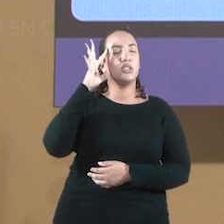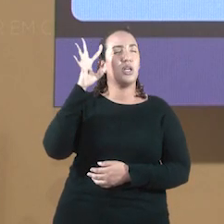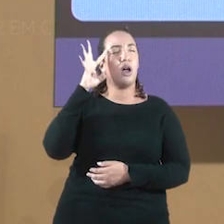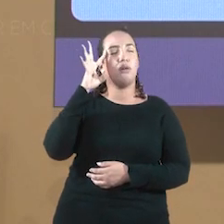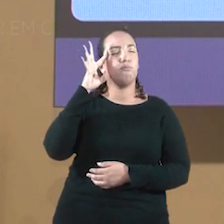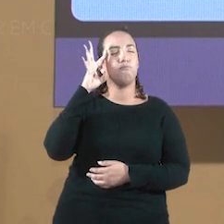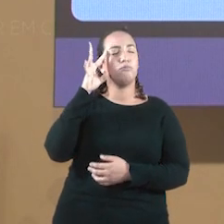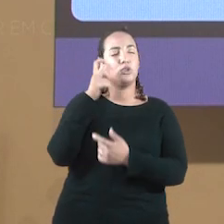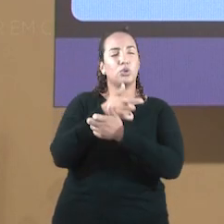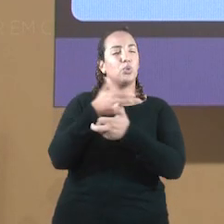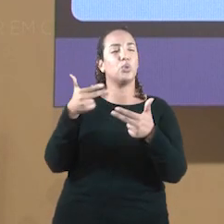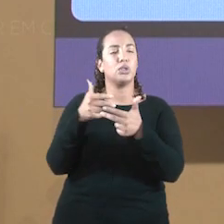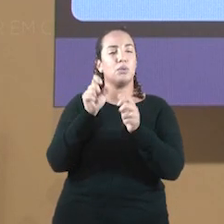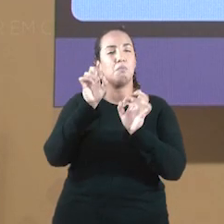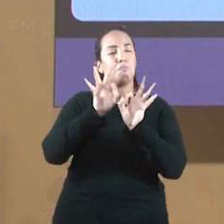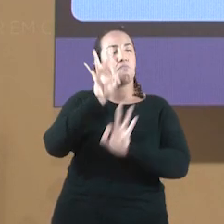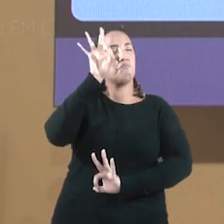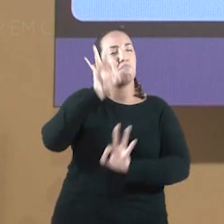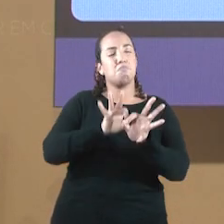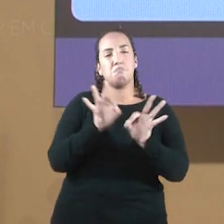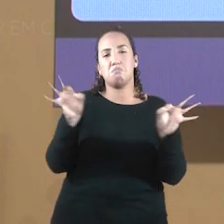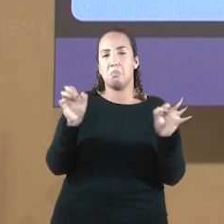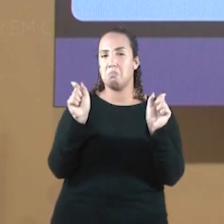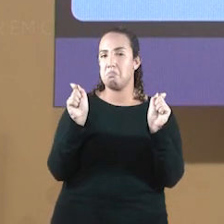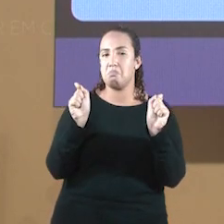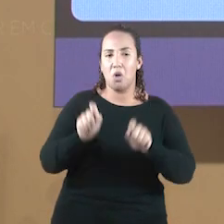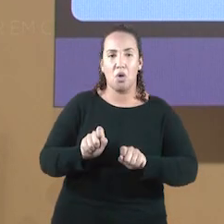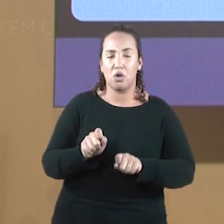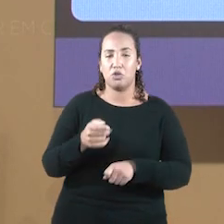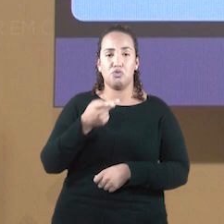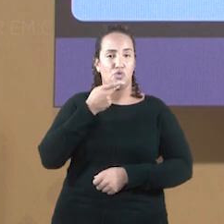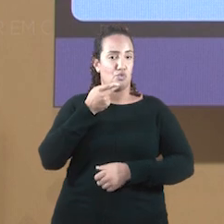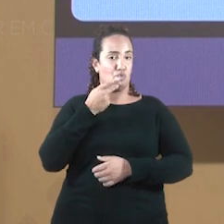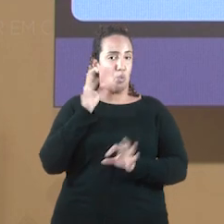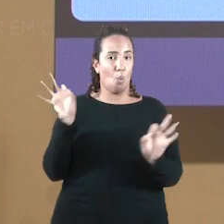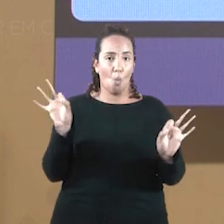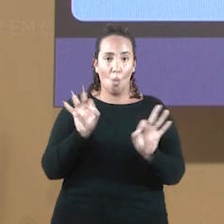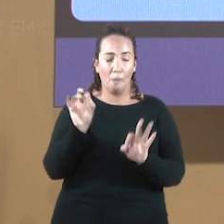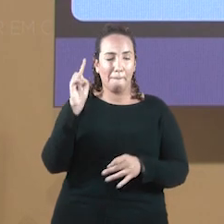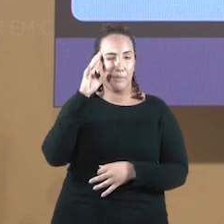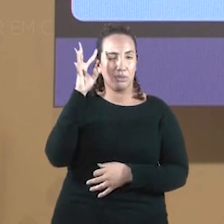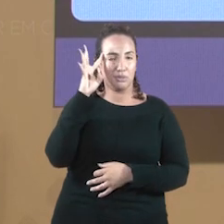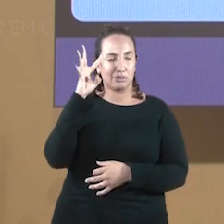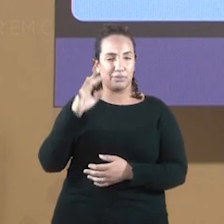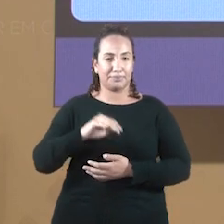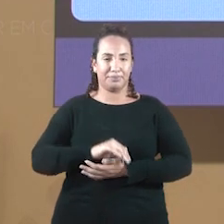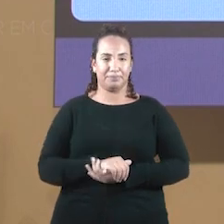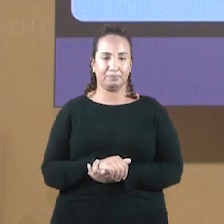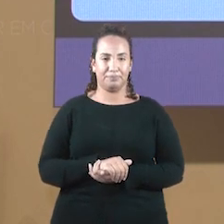mais que possa ser medido? Uma grandeza que não falamos aqui? Pensa aí.